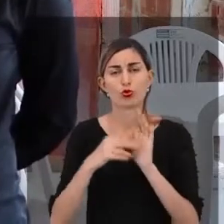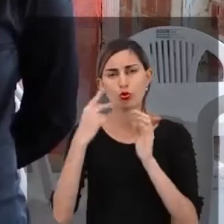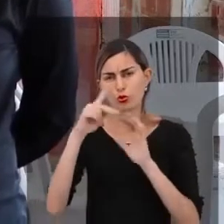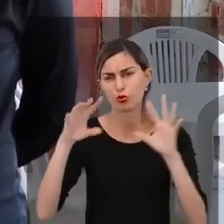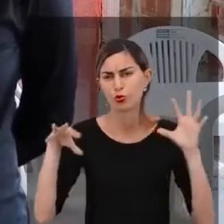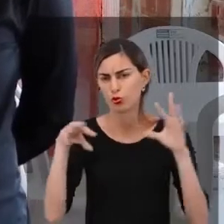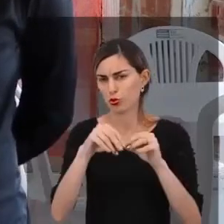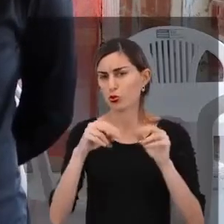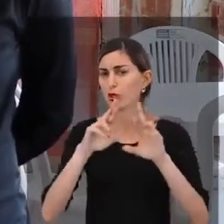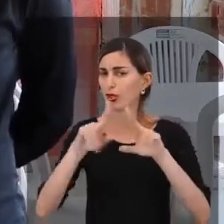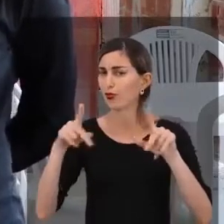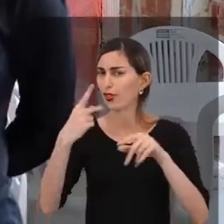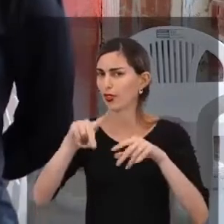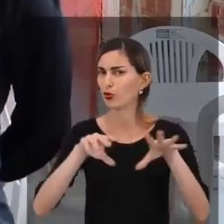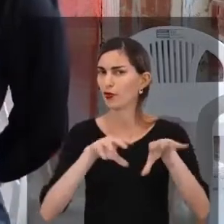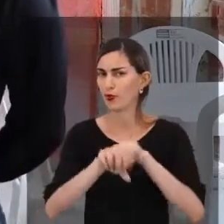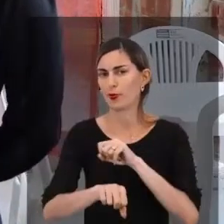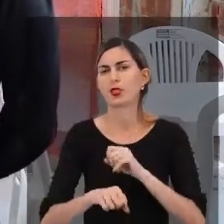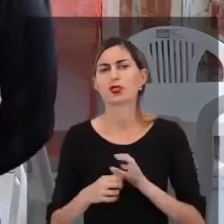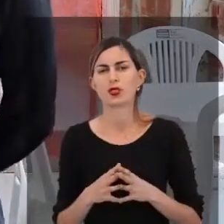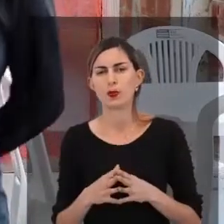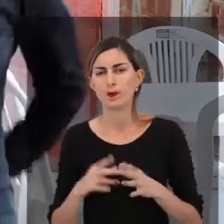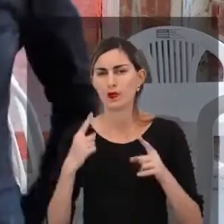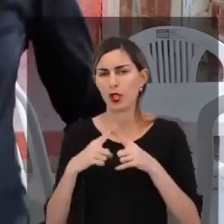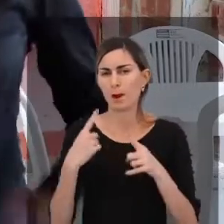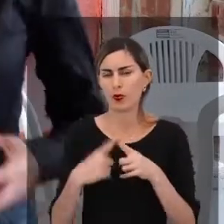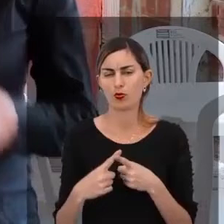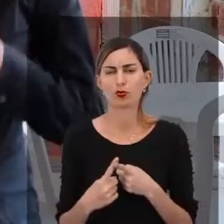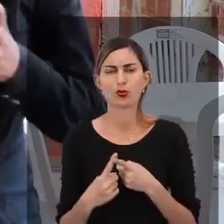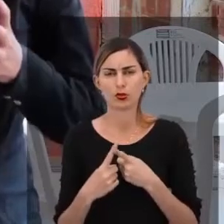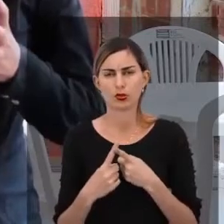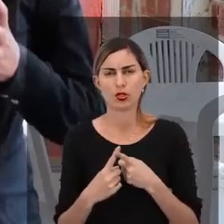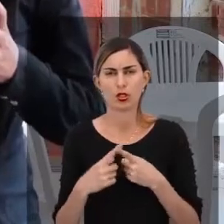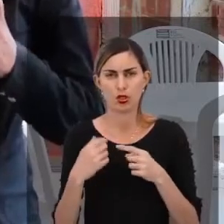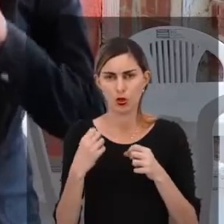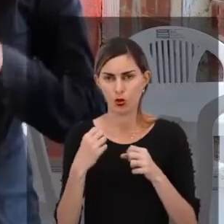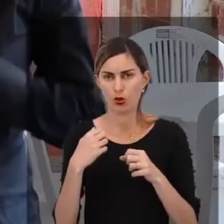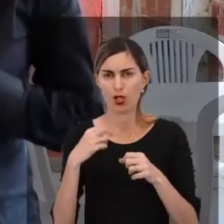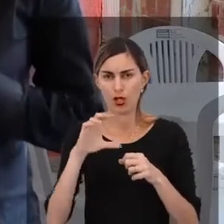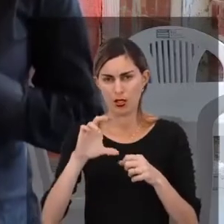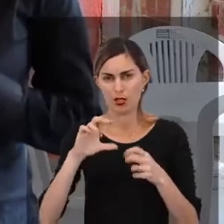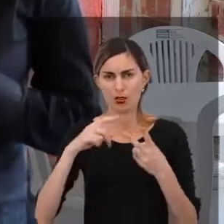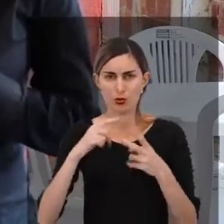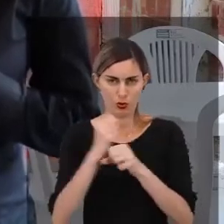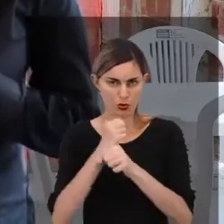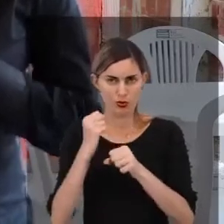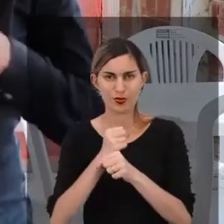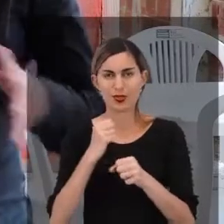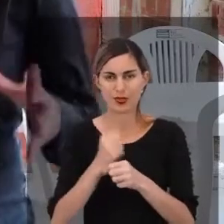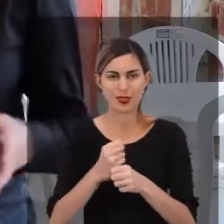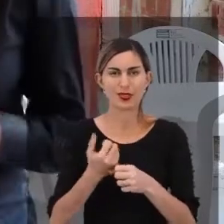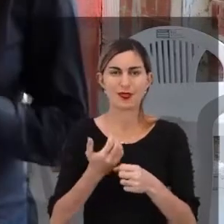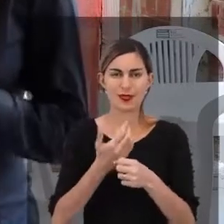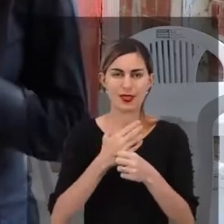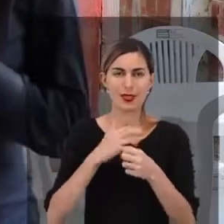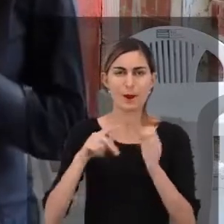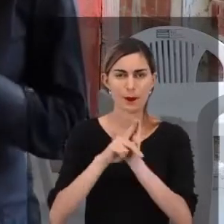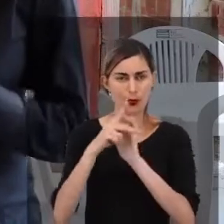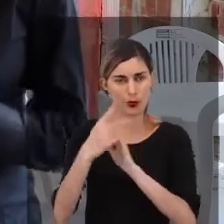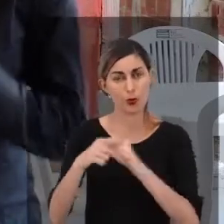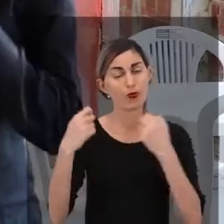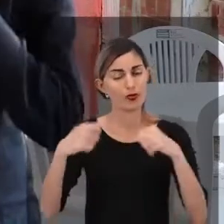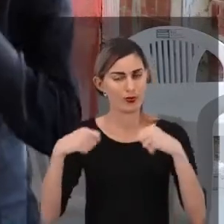todo. E esse todo vai fazer a diferença na formação de vocês. Isso. Porque a construção é NR18 na veia, né? Mas...